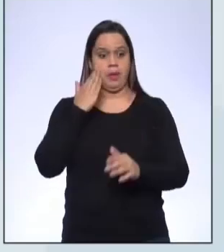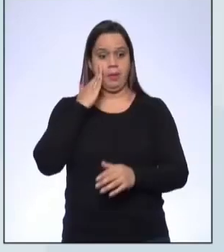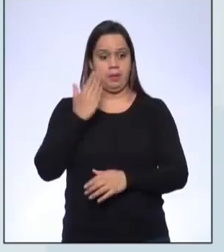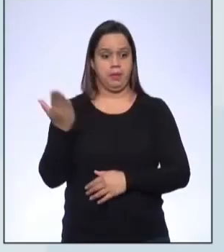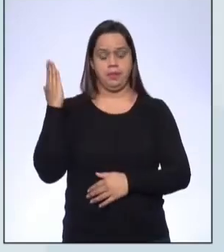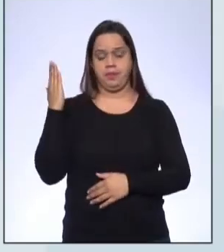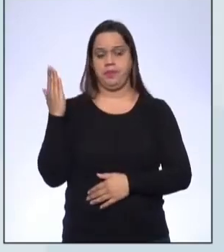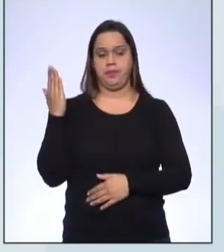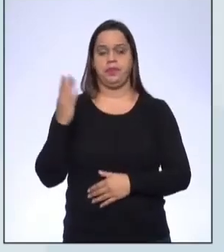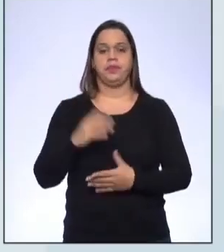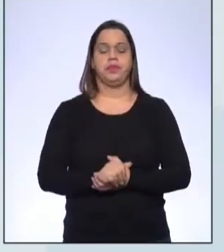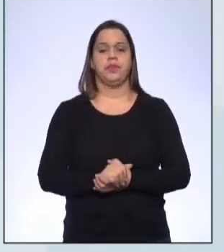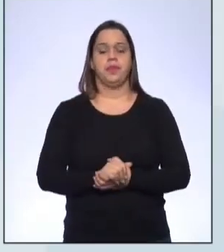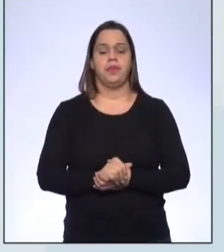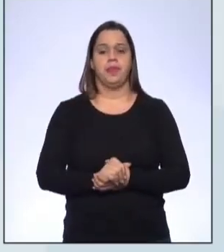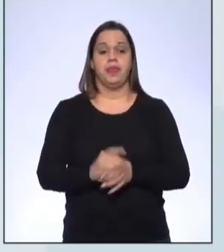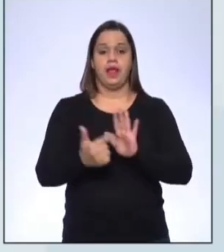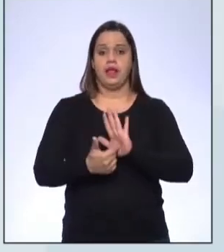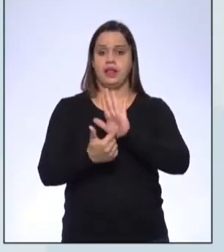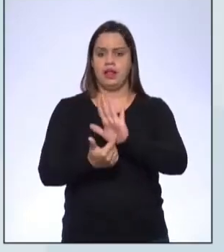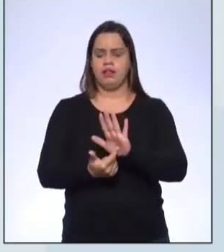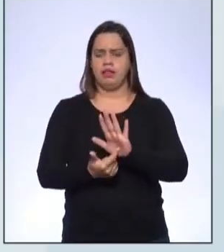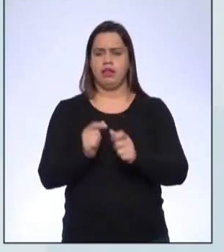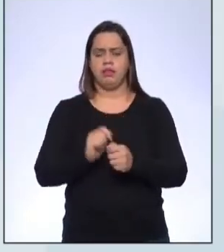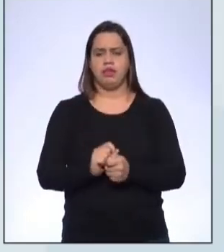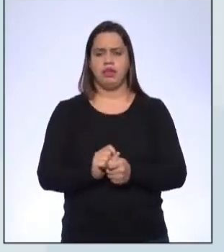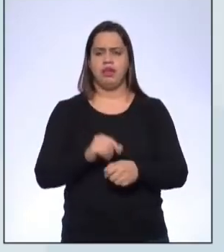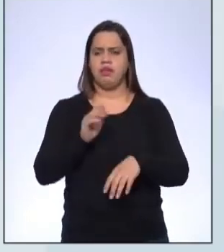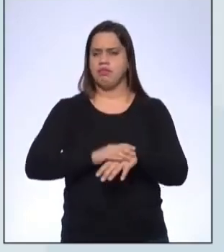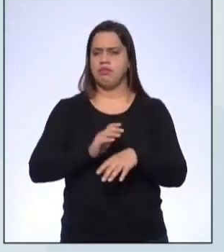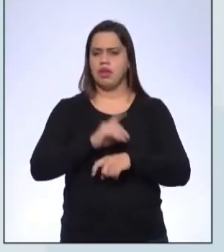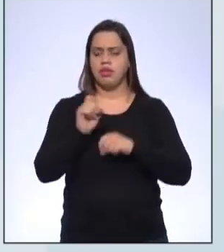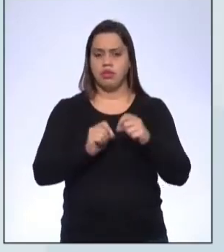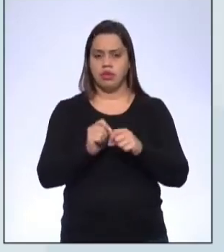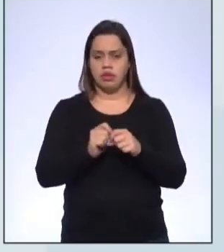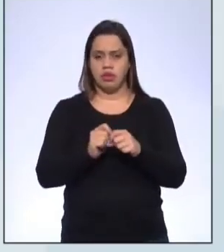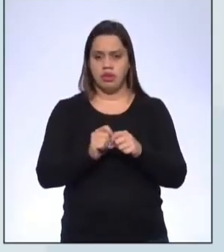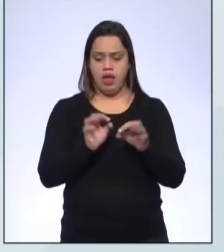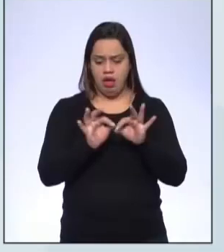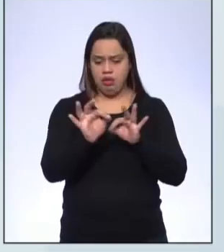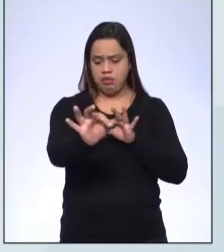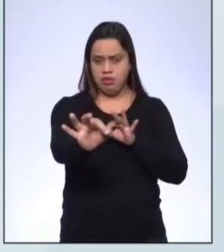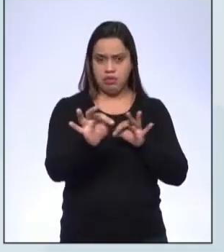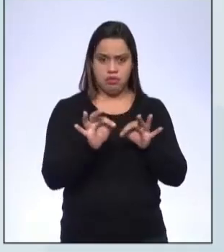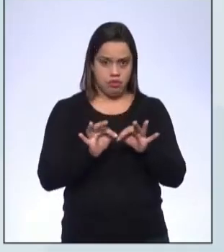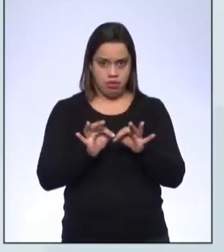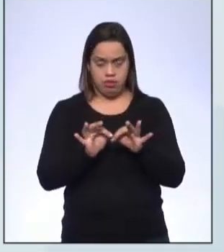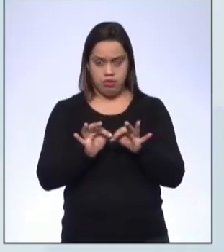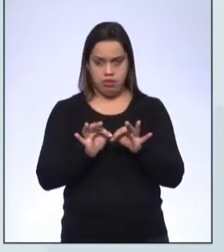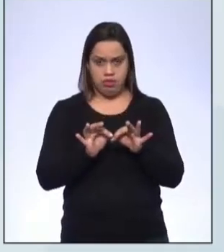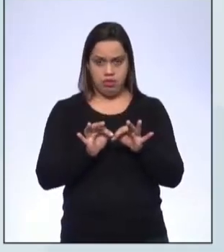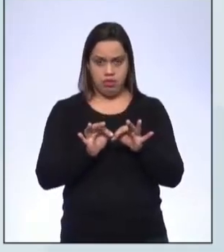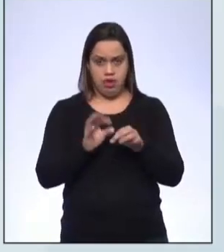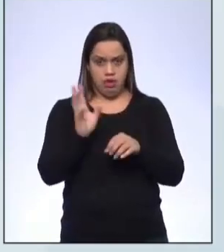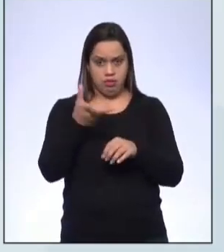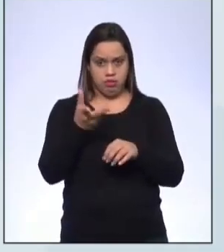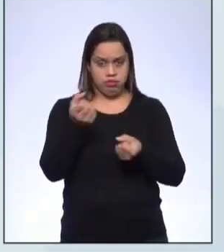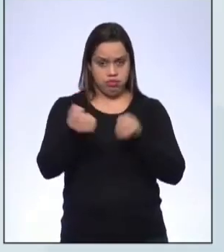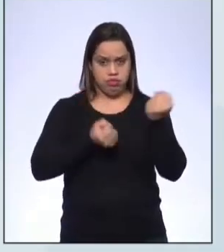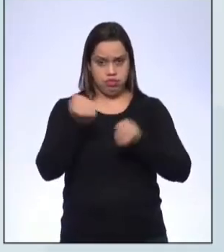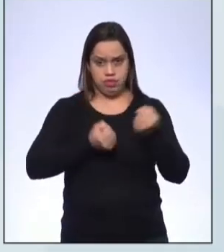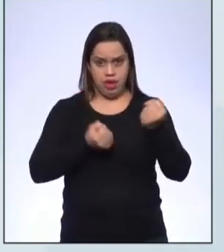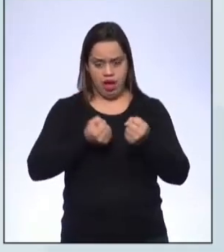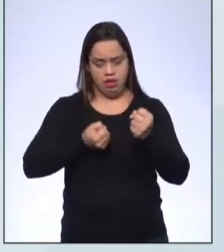Vamos lá. Determine a velocidade de um veículo que percorre uma distância de 500 quilômetros em